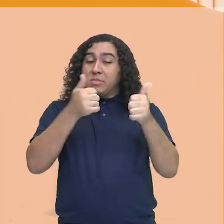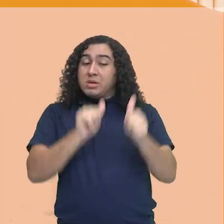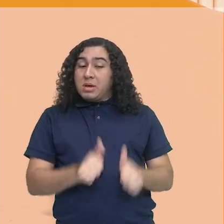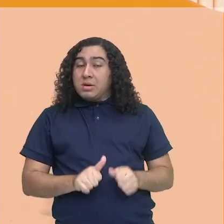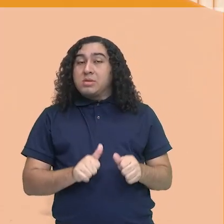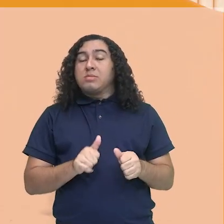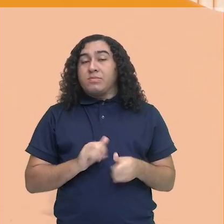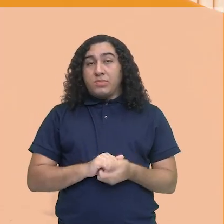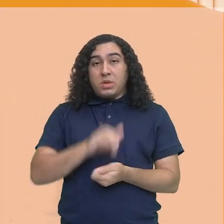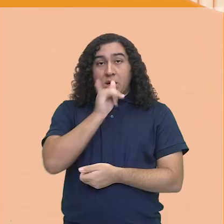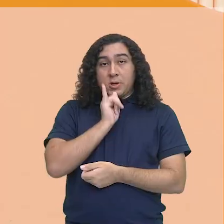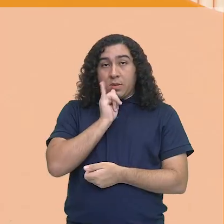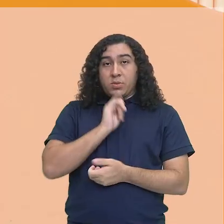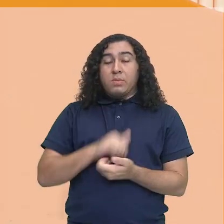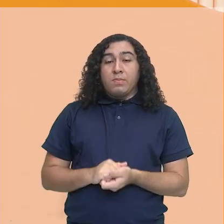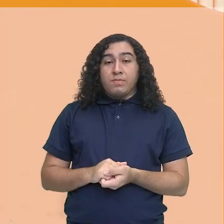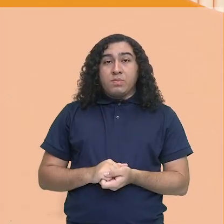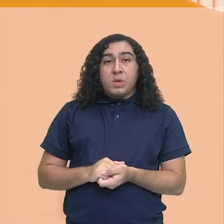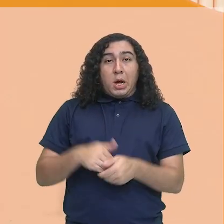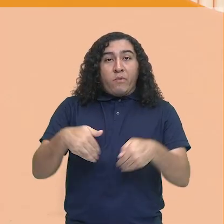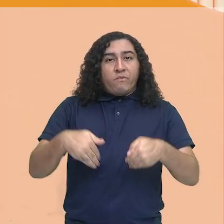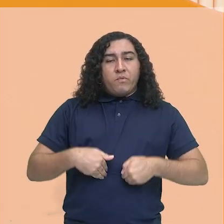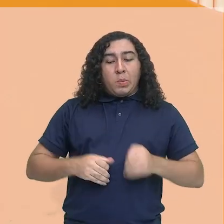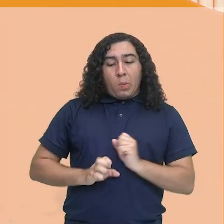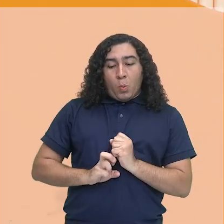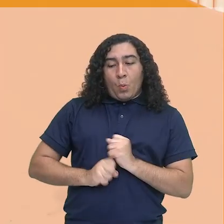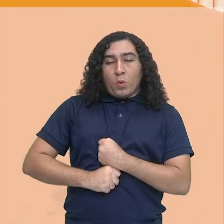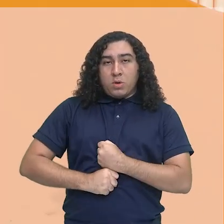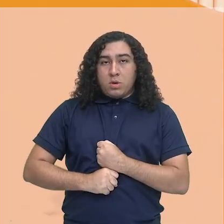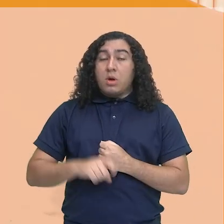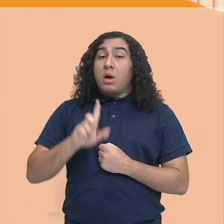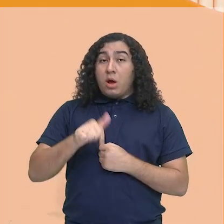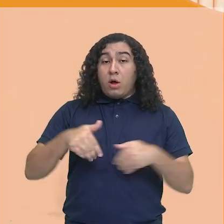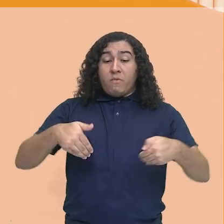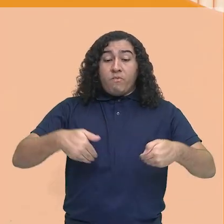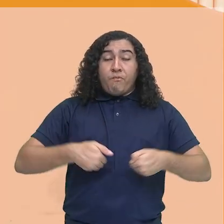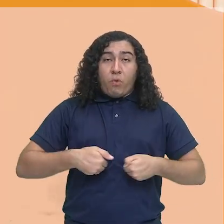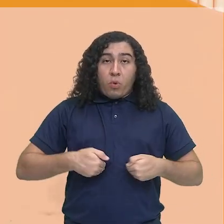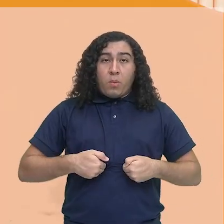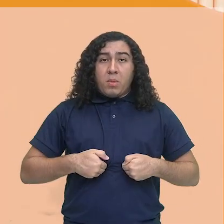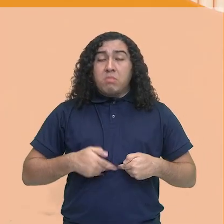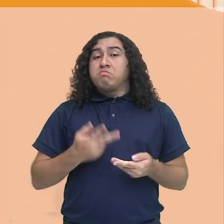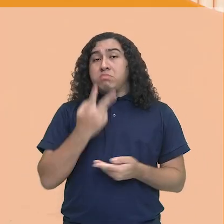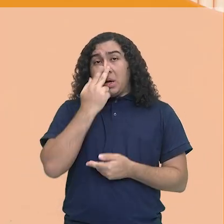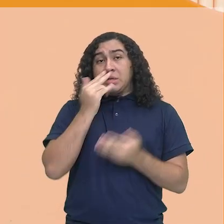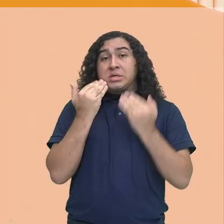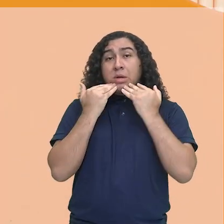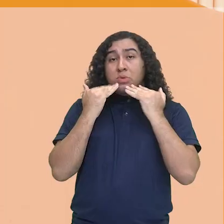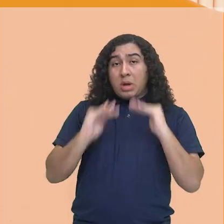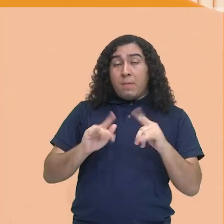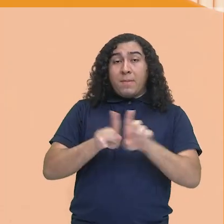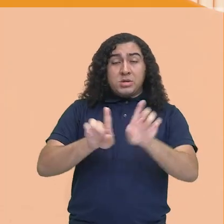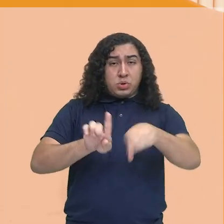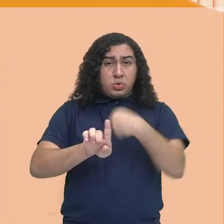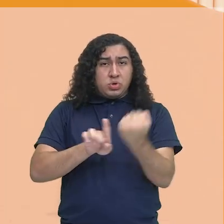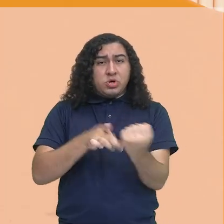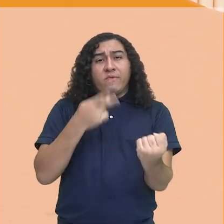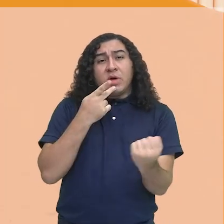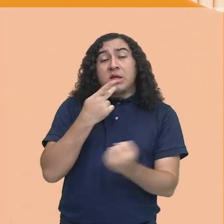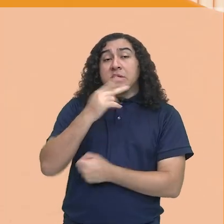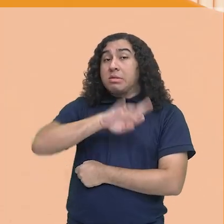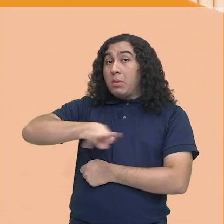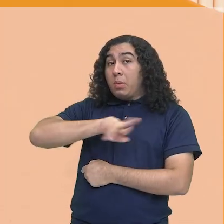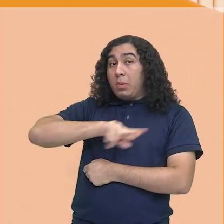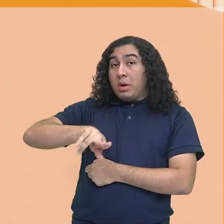desnaturalizar. Por exemplo, a fome. A fome é uma questão tida como uma questão natural. A sociologia vai dizer não.